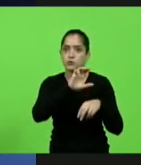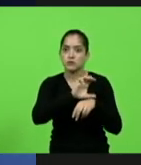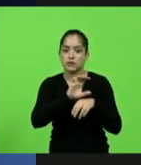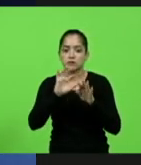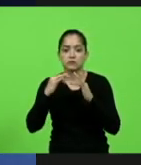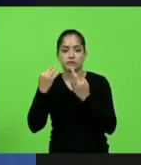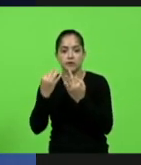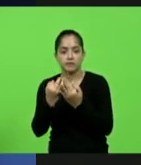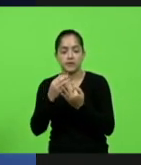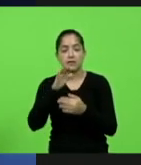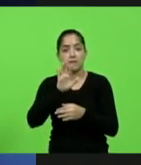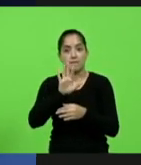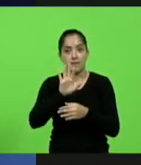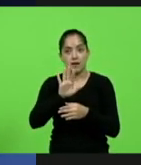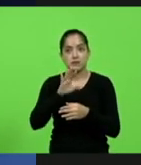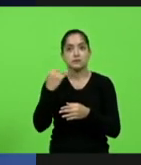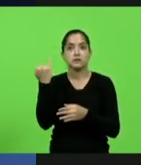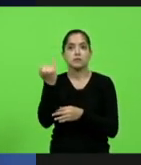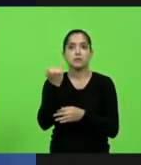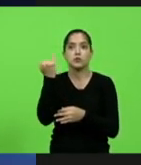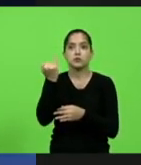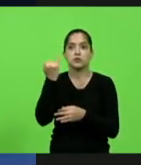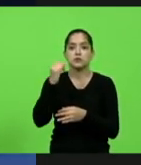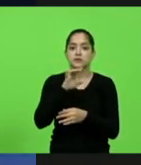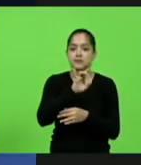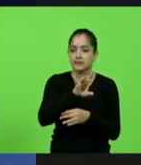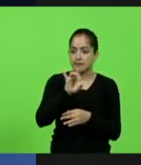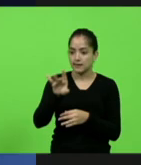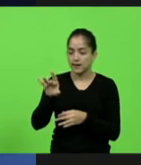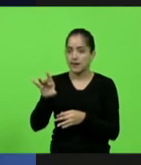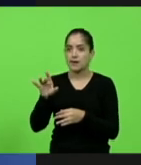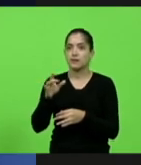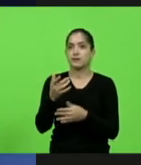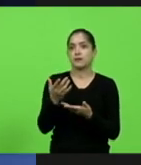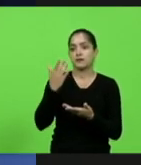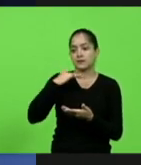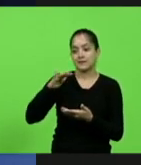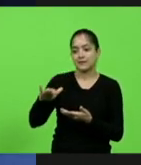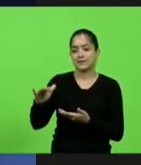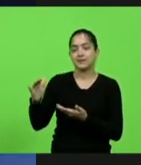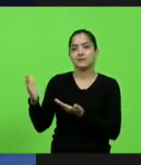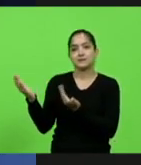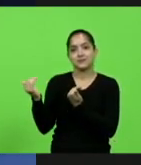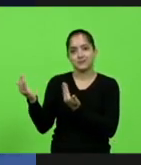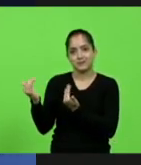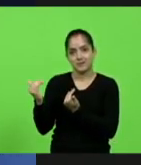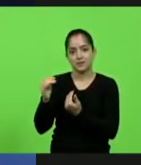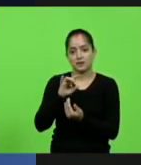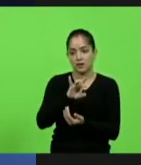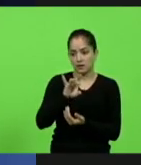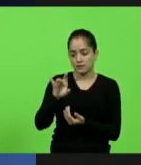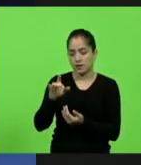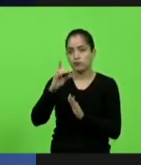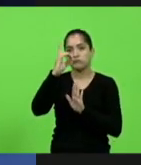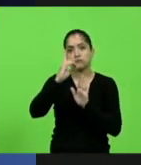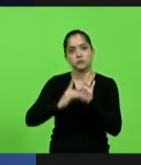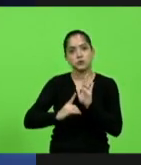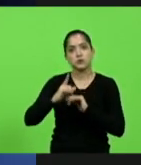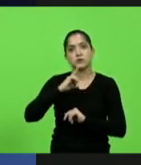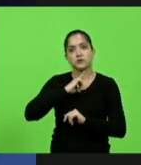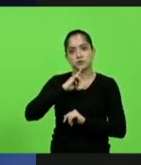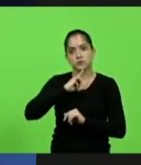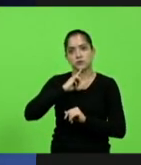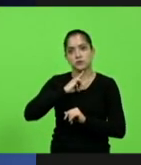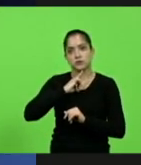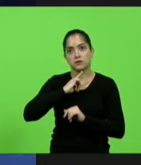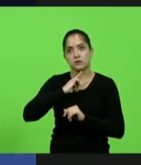importante registrar aqui que cada criança e cada adolescente são sujeitos de direito. E não é propriedade da família. Não